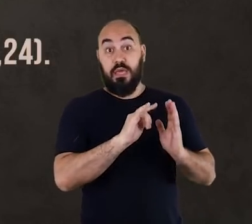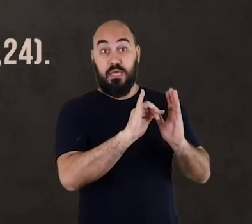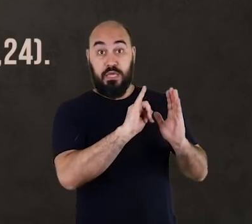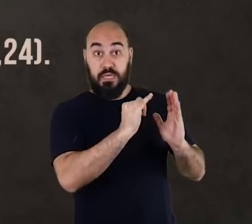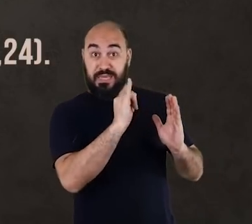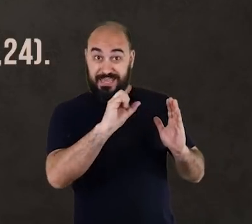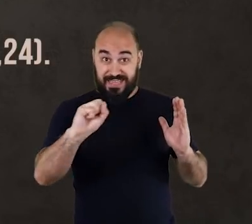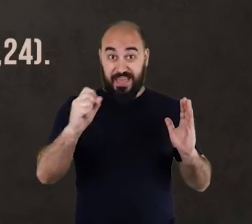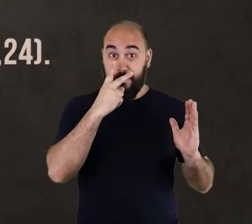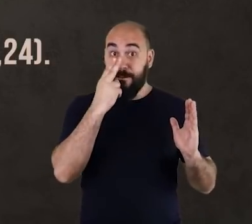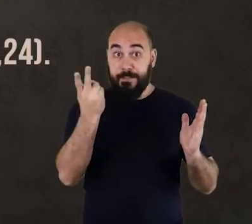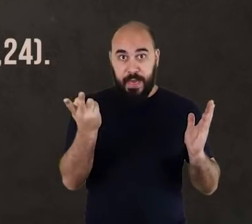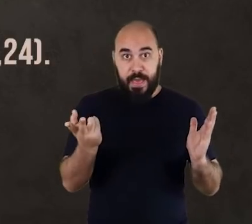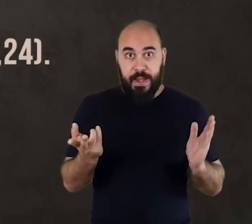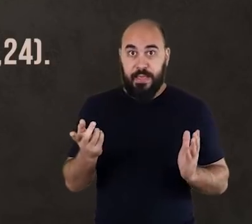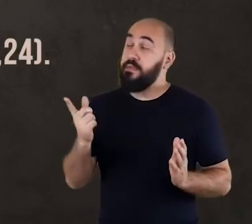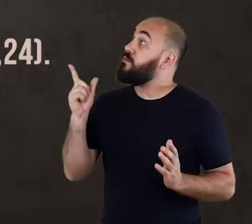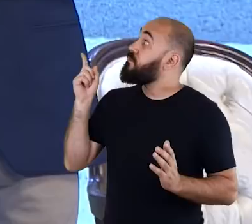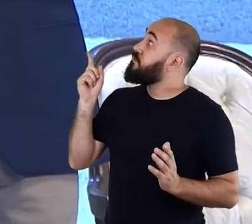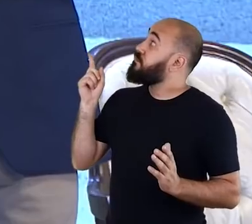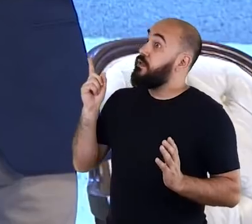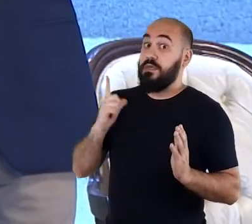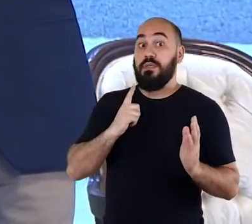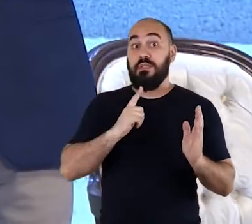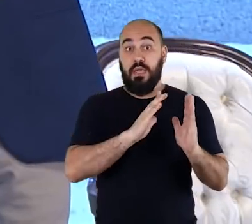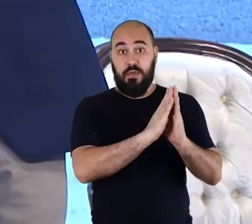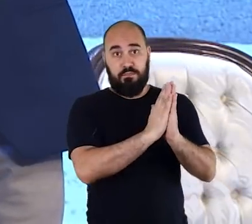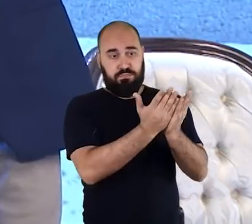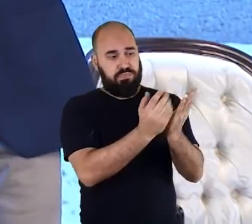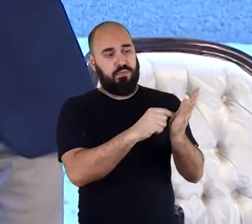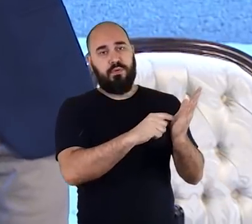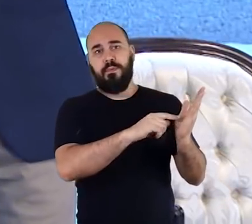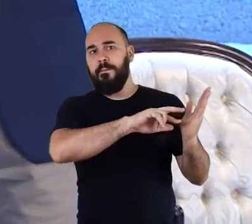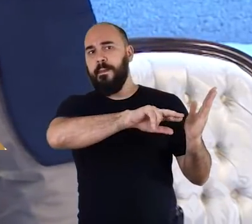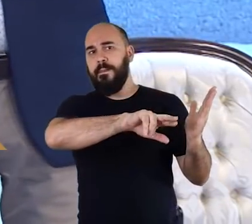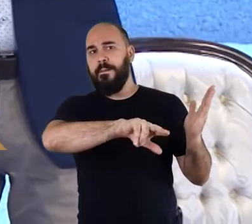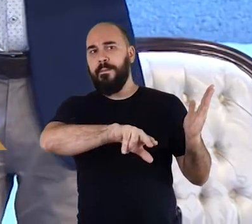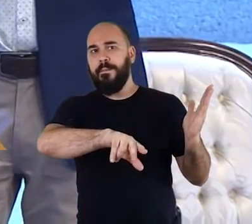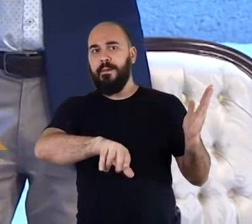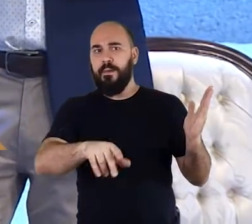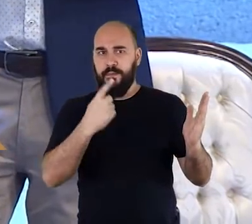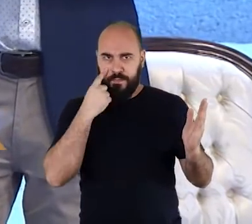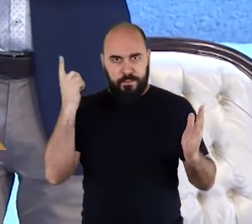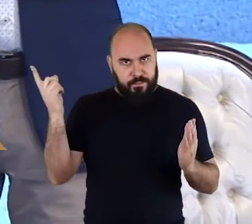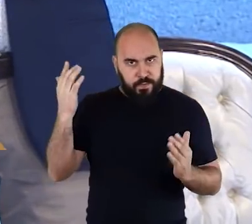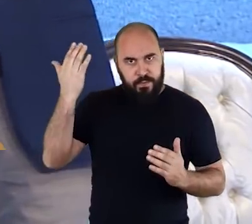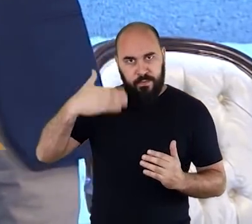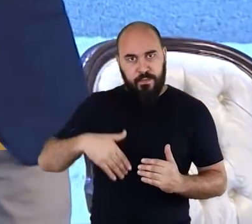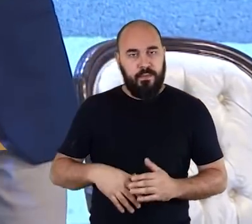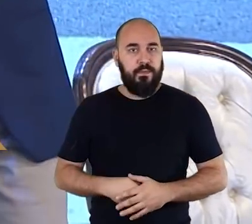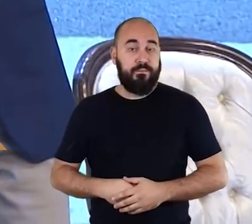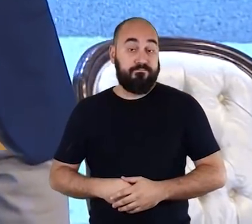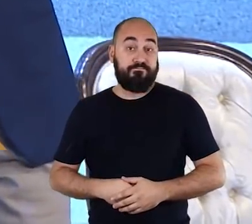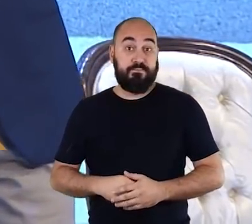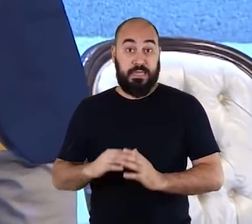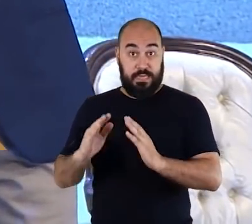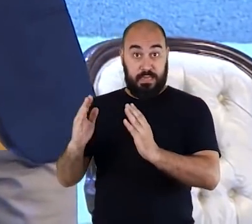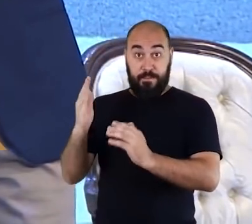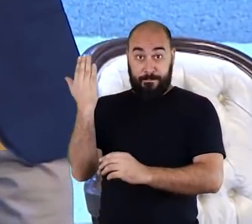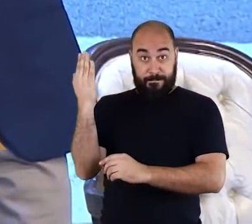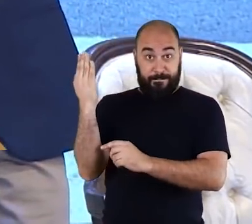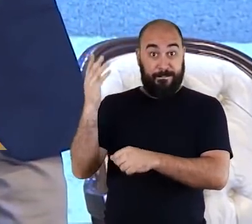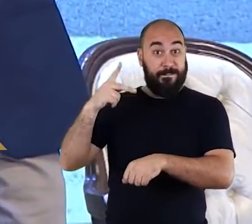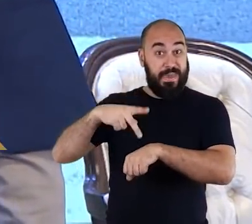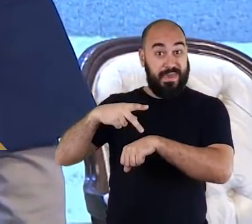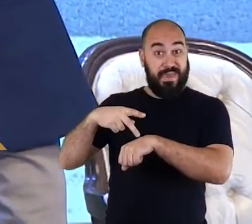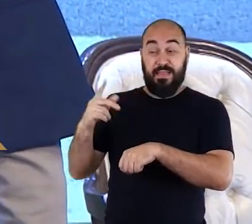pode encontrar em Jeremias capítulo 48. O texto dessa estela ou pedra comemorativa descreve a vitória